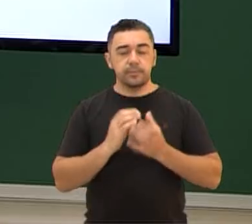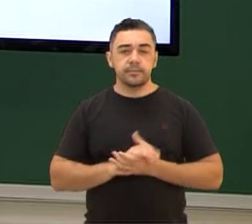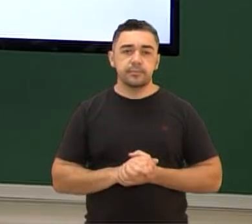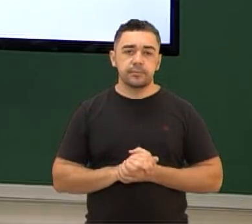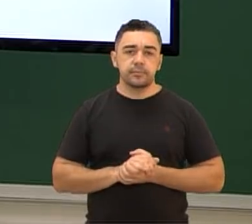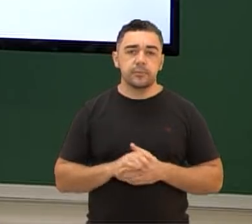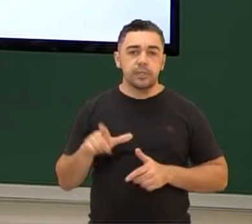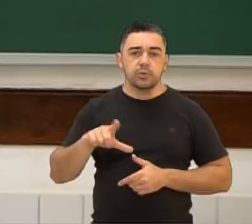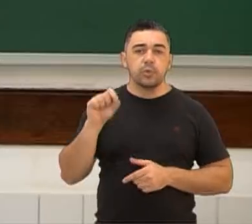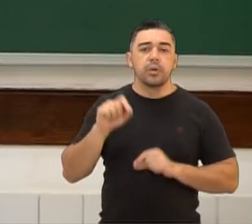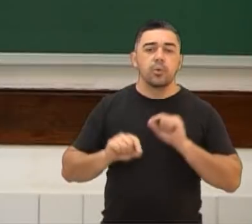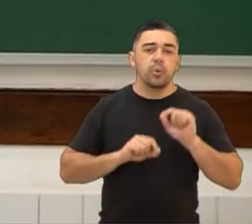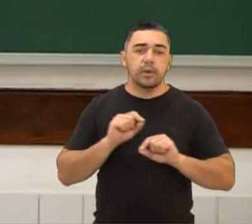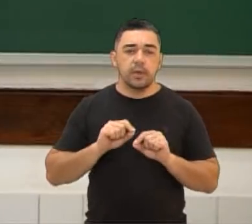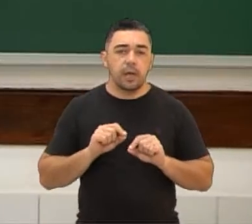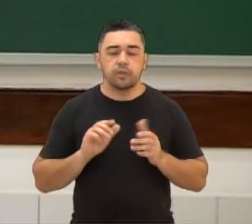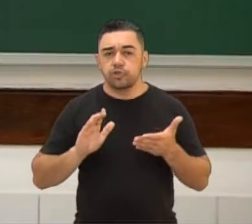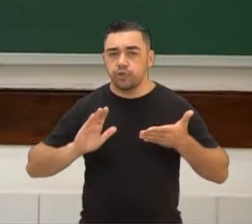pela